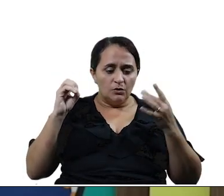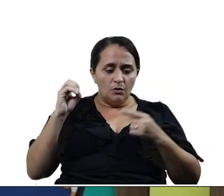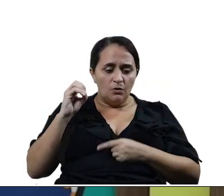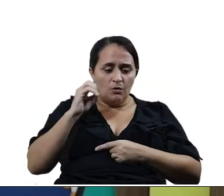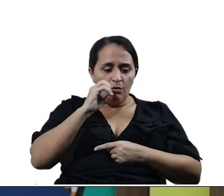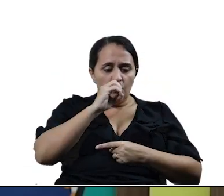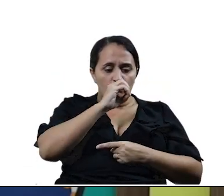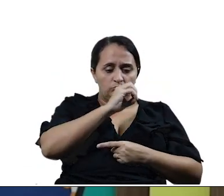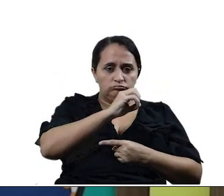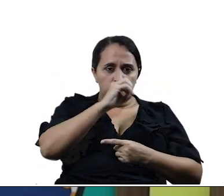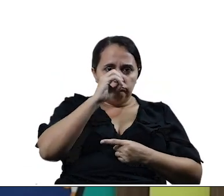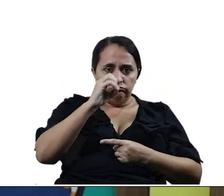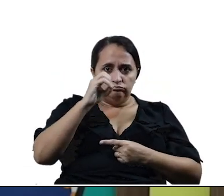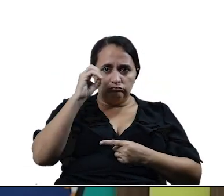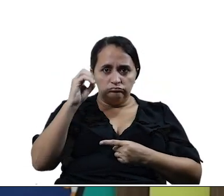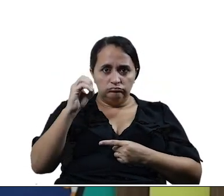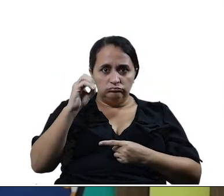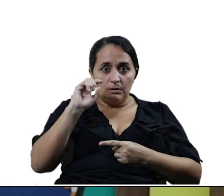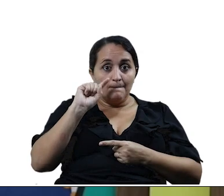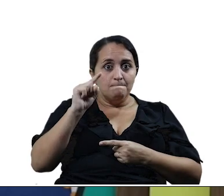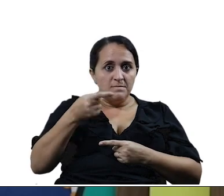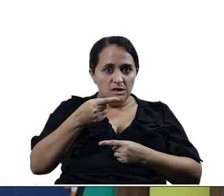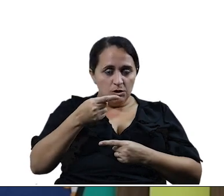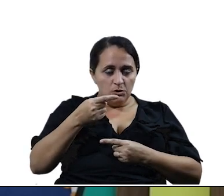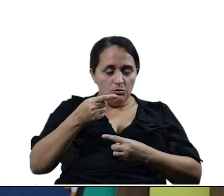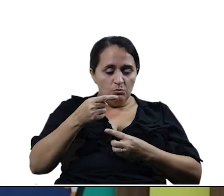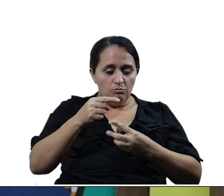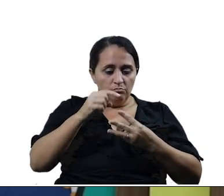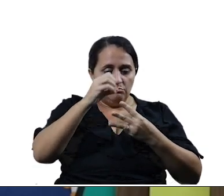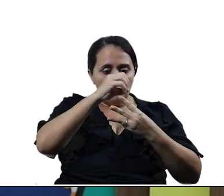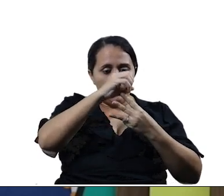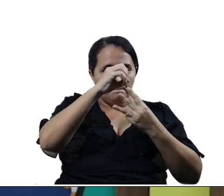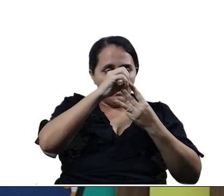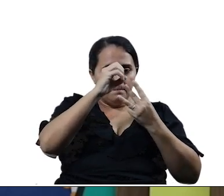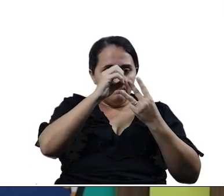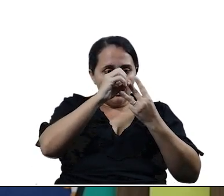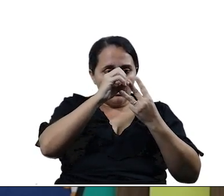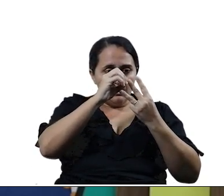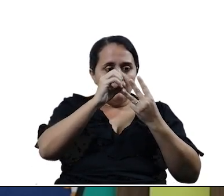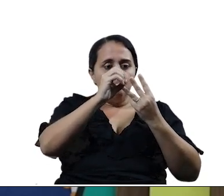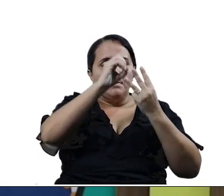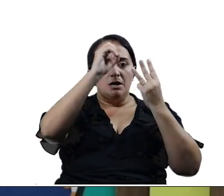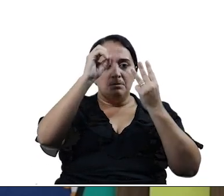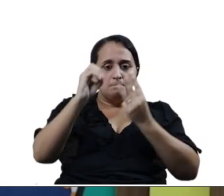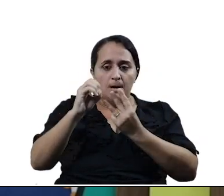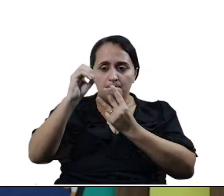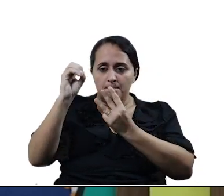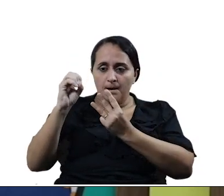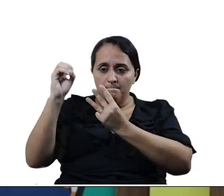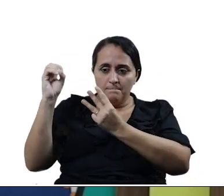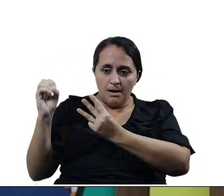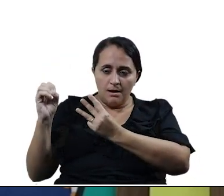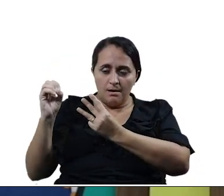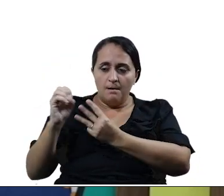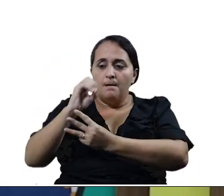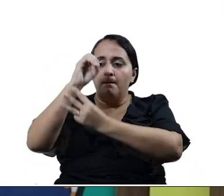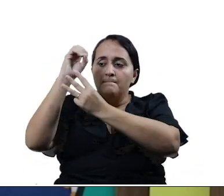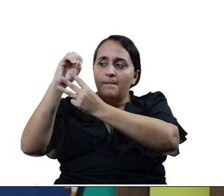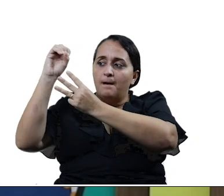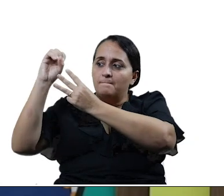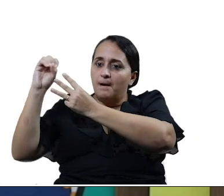é milhão. E aqui é bilhão. Isso aqui é bilhão. Então, se eu